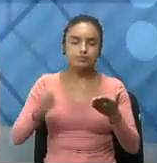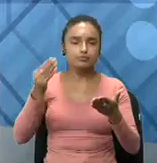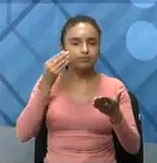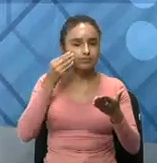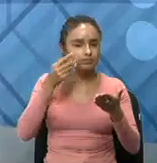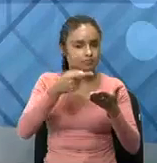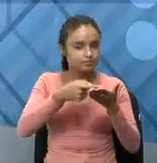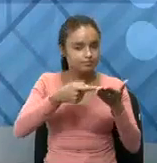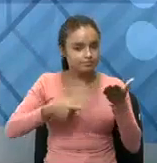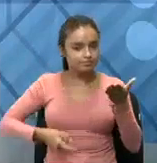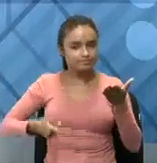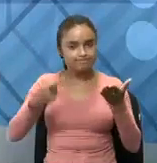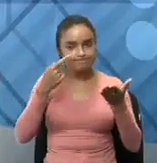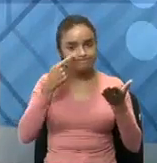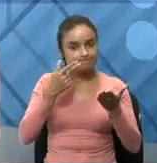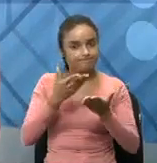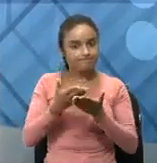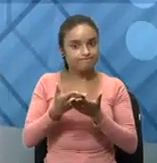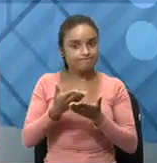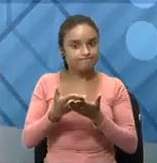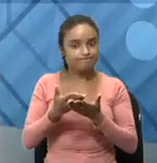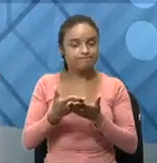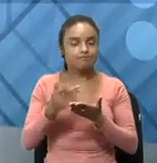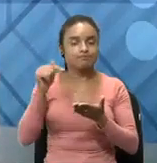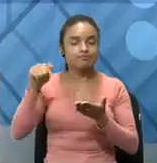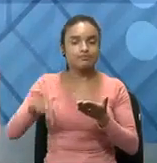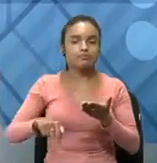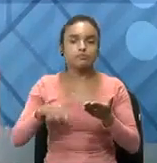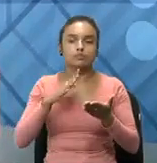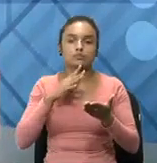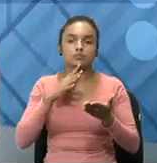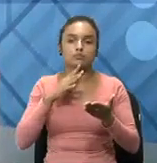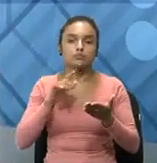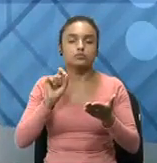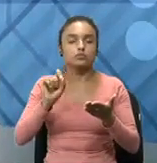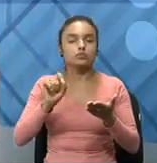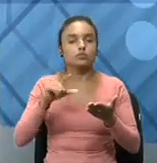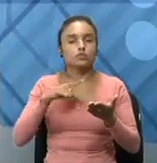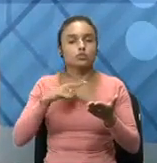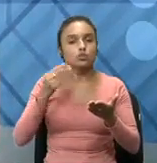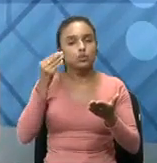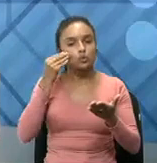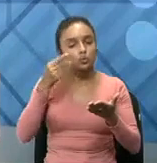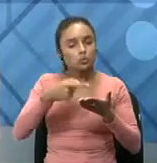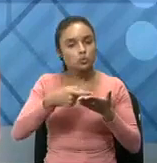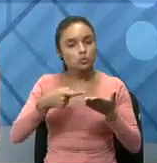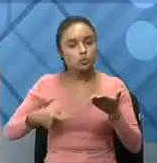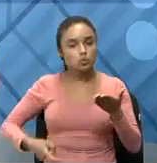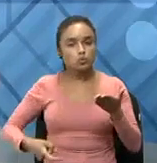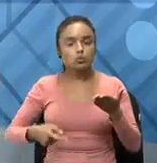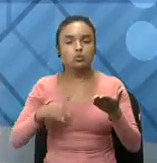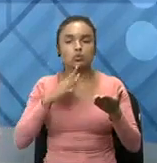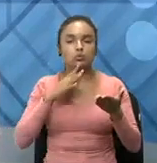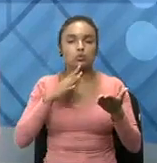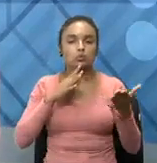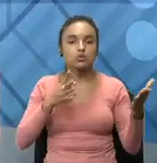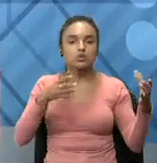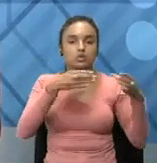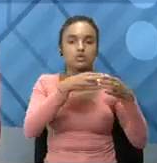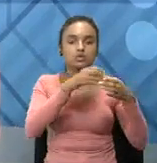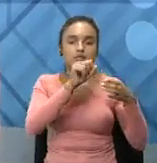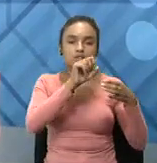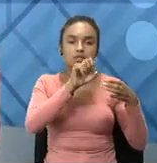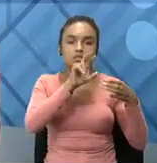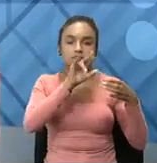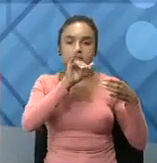você viu hoje, você conheceu alguns testes que podem ser aplicados em séries